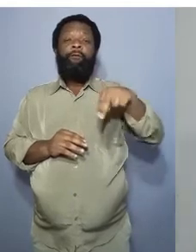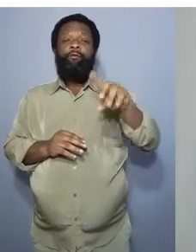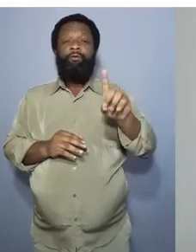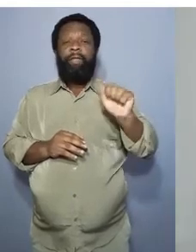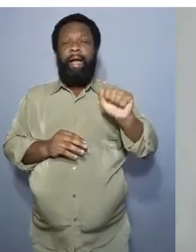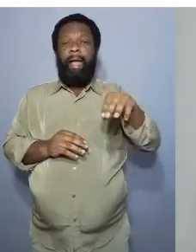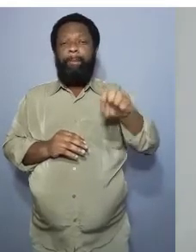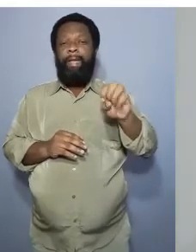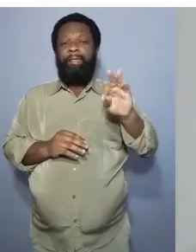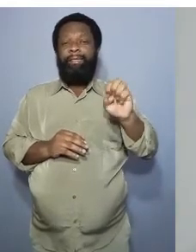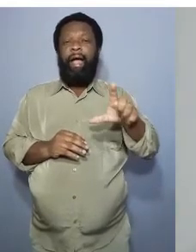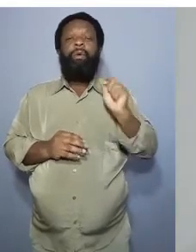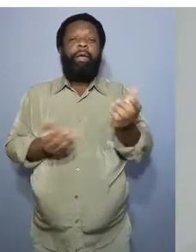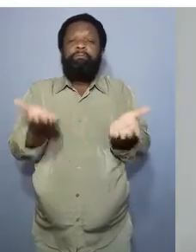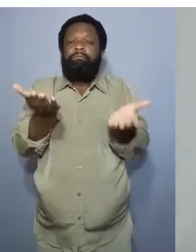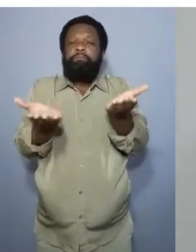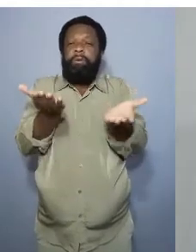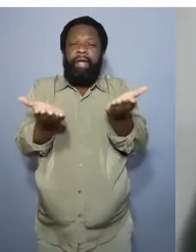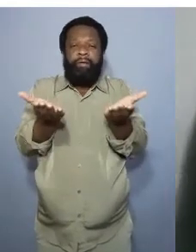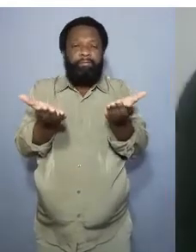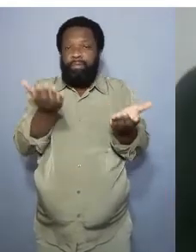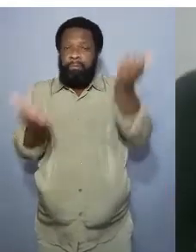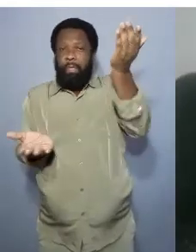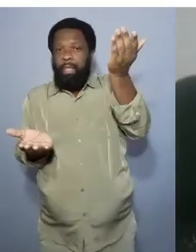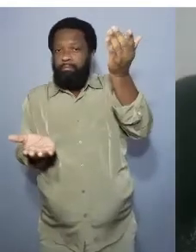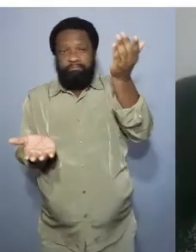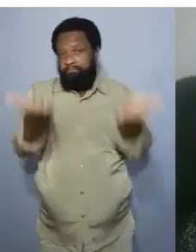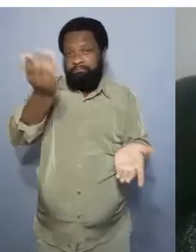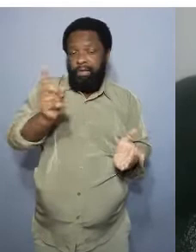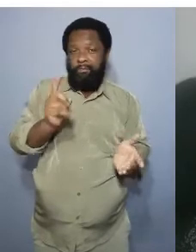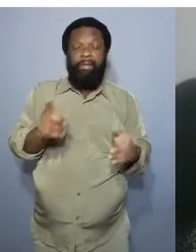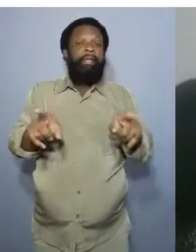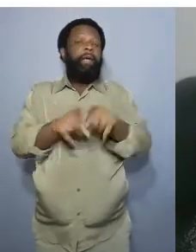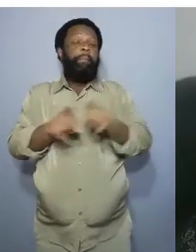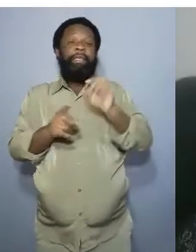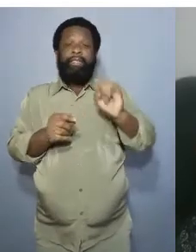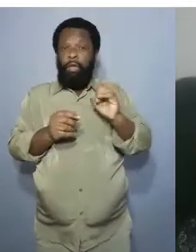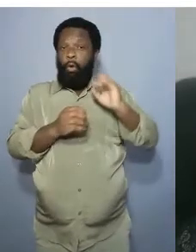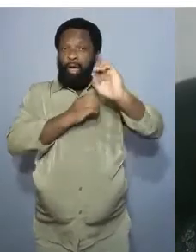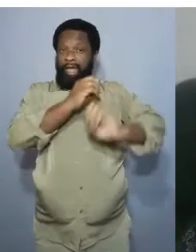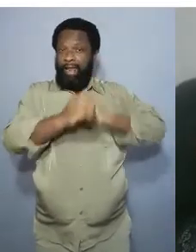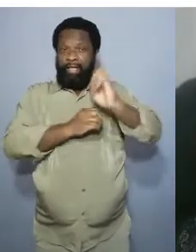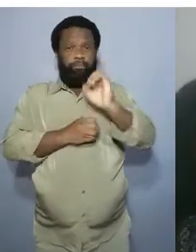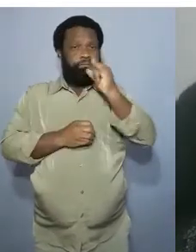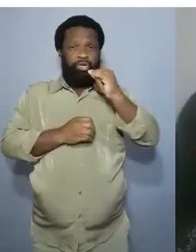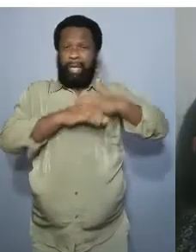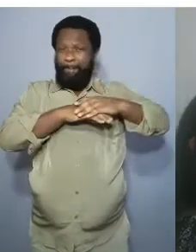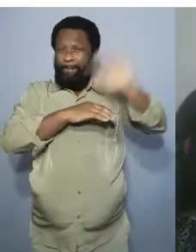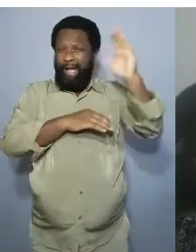está no estado mais estável. Tudo bem? E quando a gente tem elétrons que estão em níveis